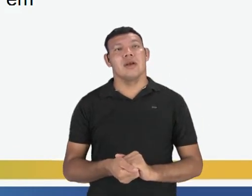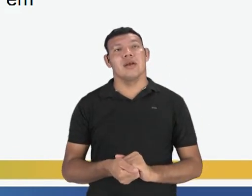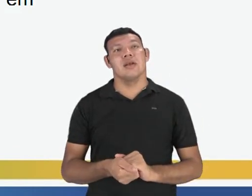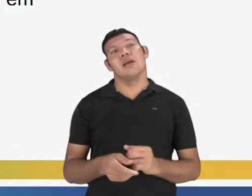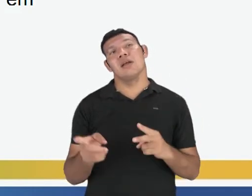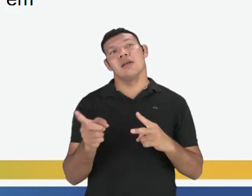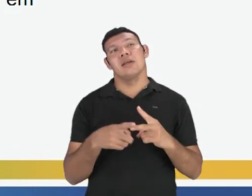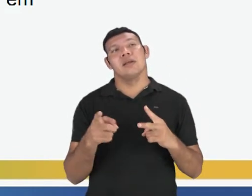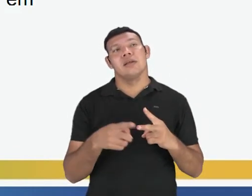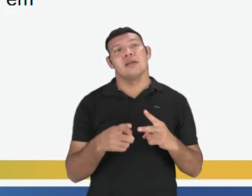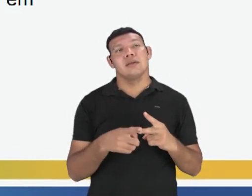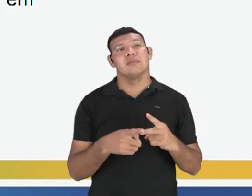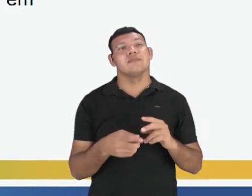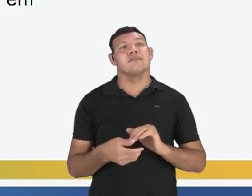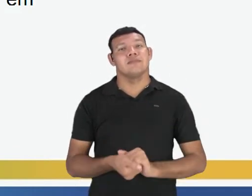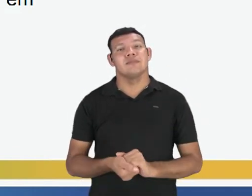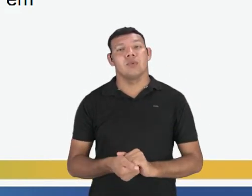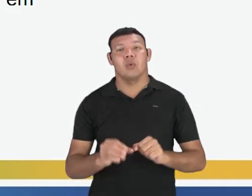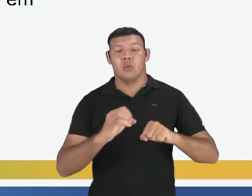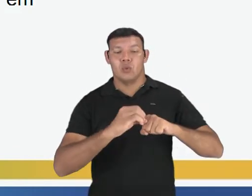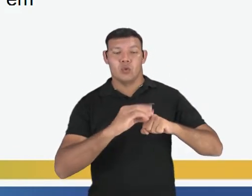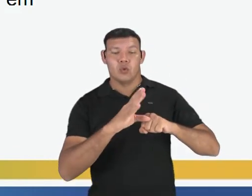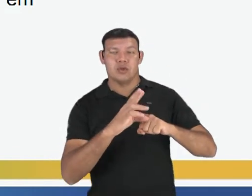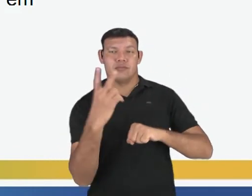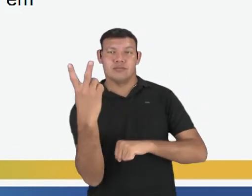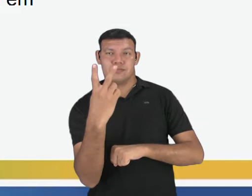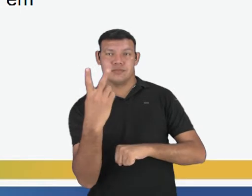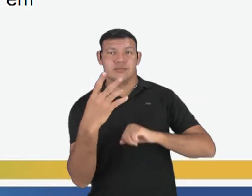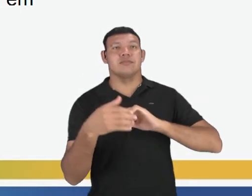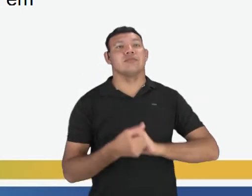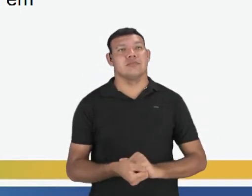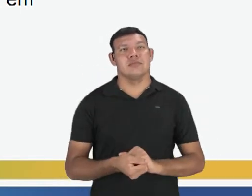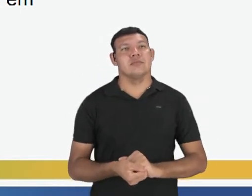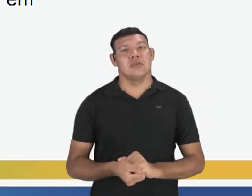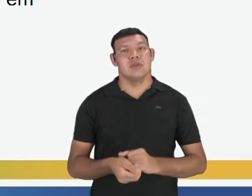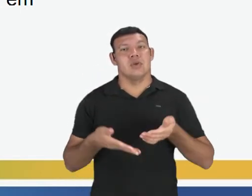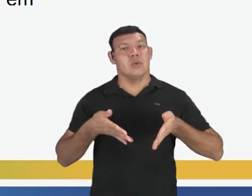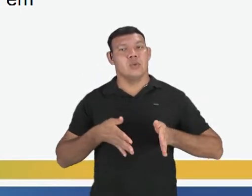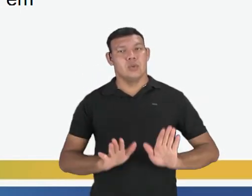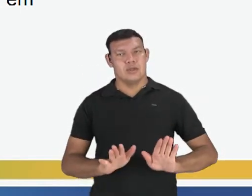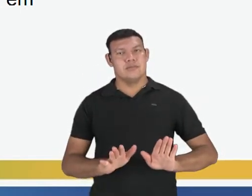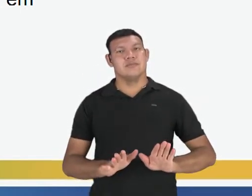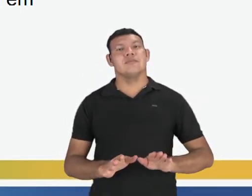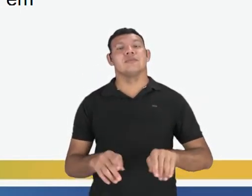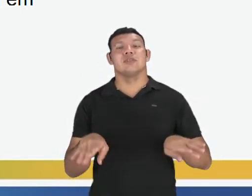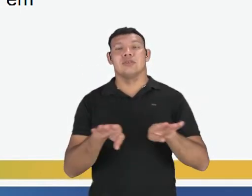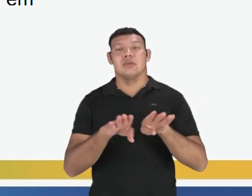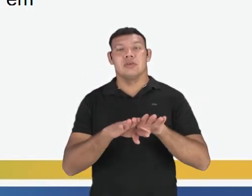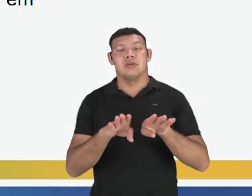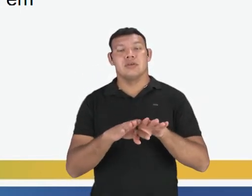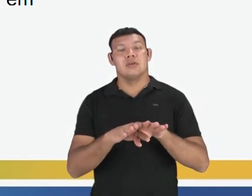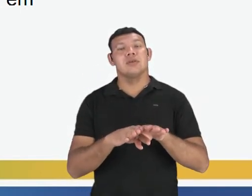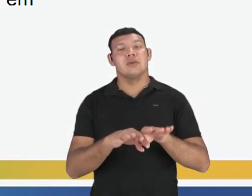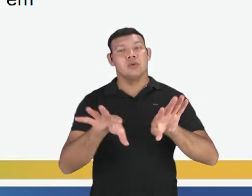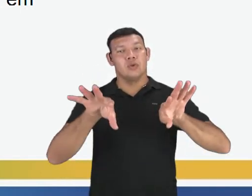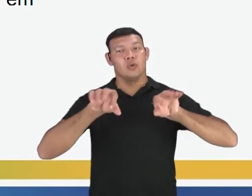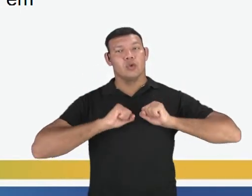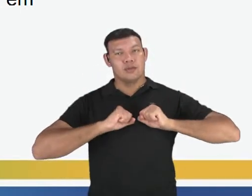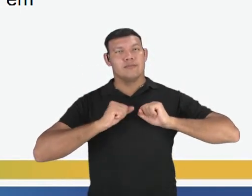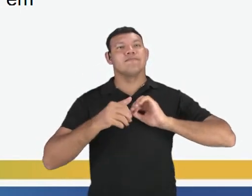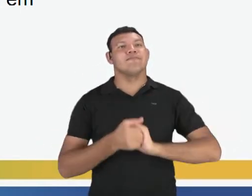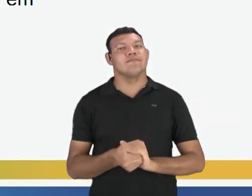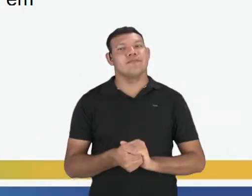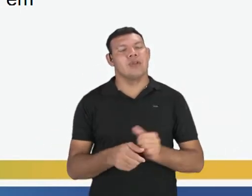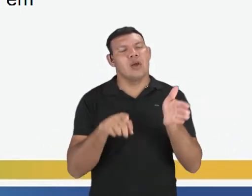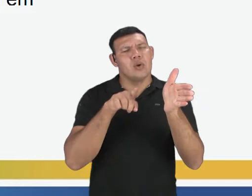vai dizer há dois tipos de conhecimento, o inato e o direto. E isso tudo é a arte de